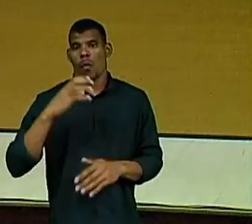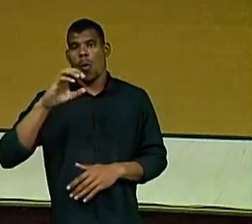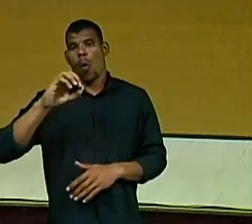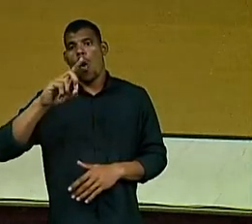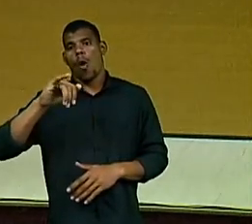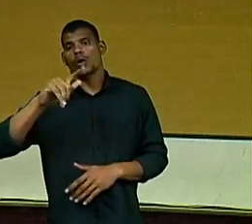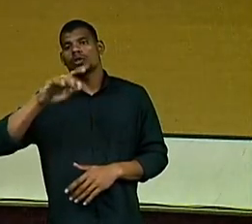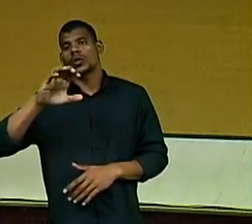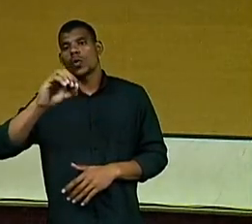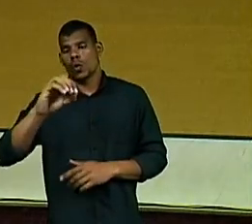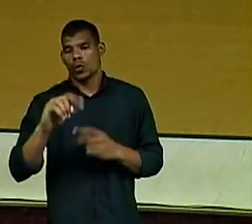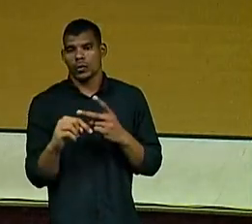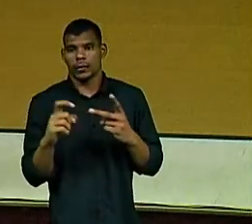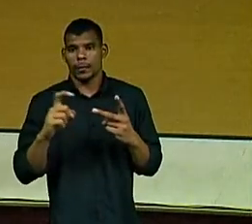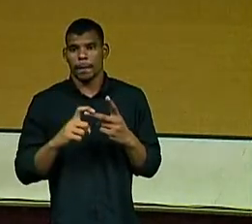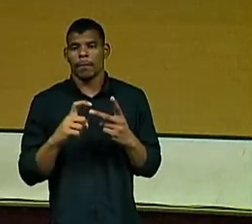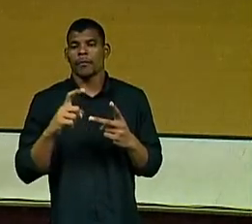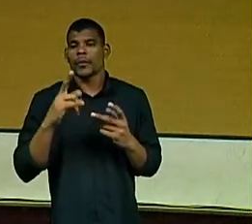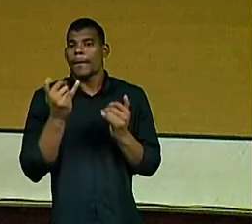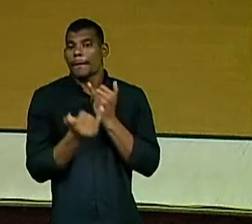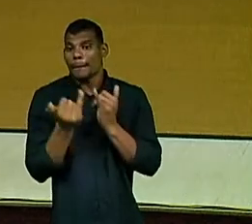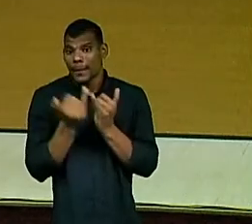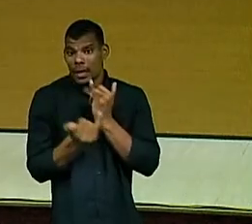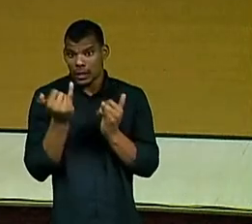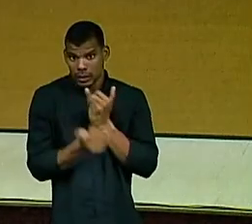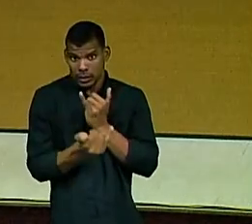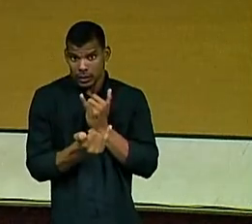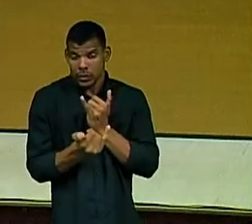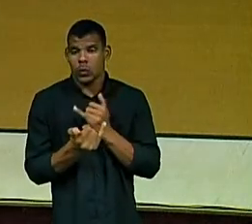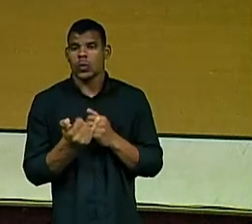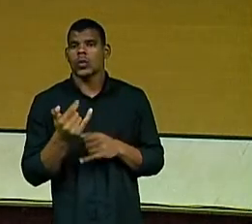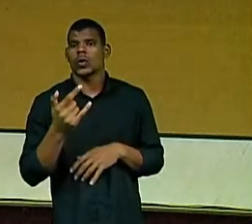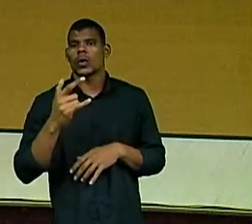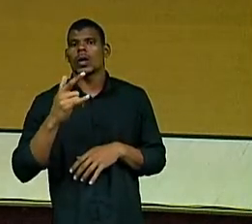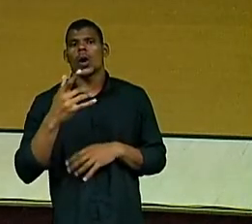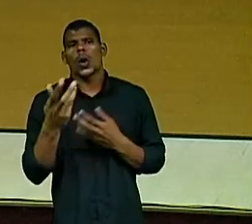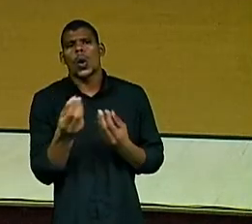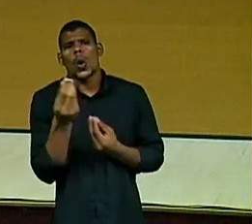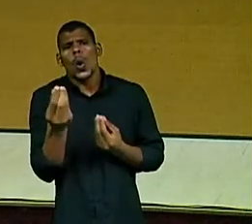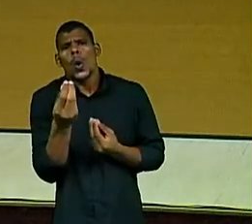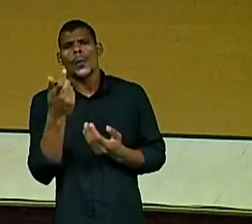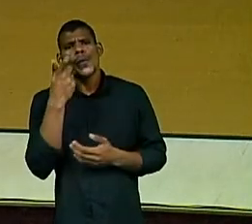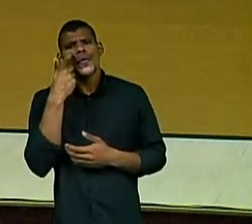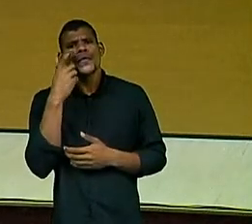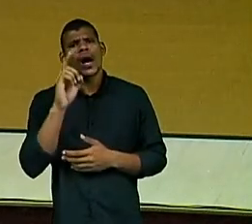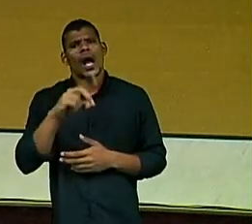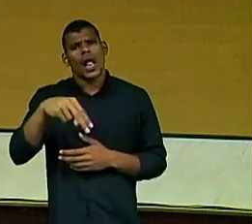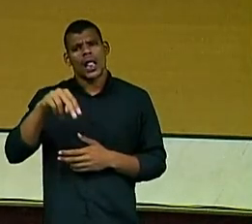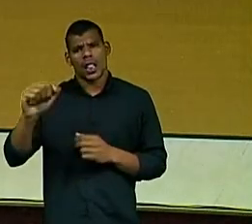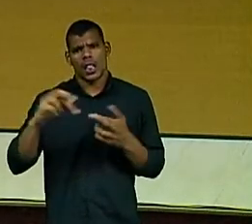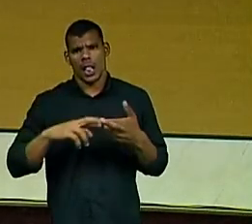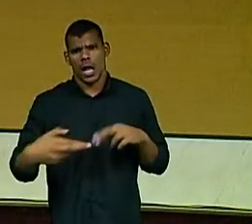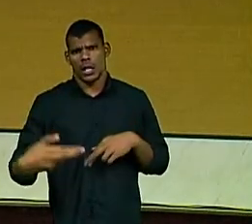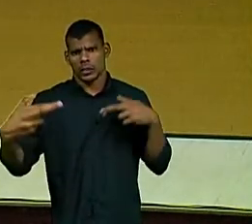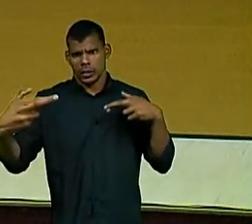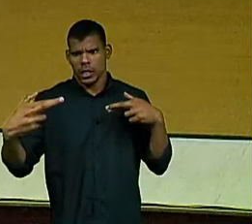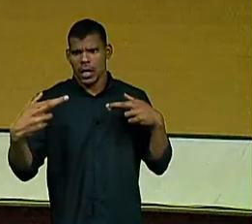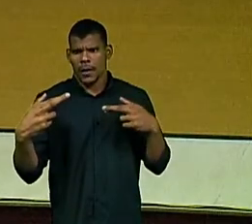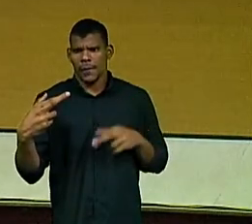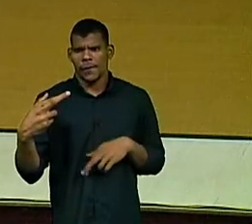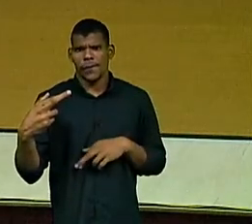C semelhante a forma de ler o DNA do ser vivo sem semelhante